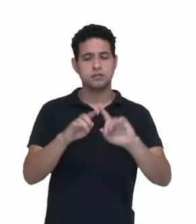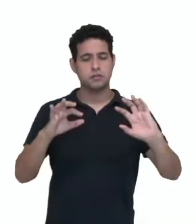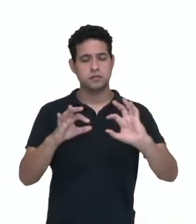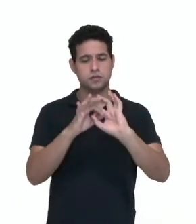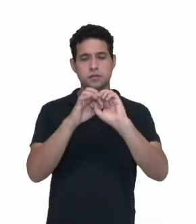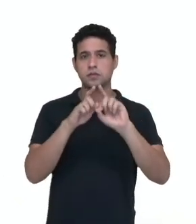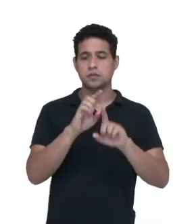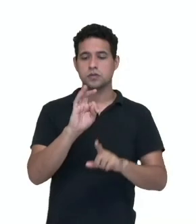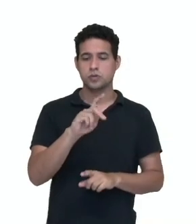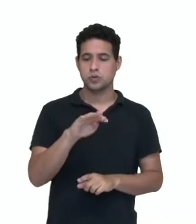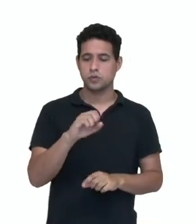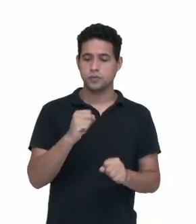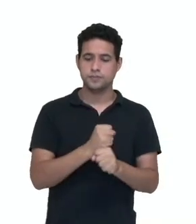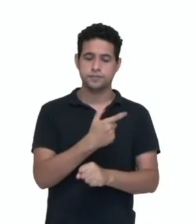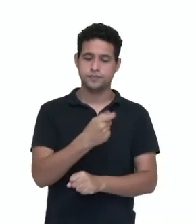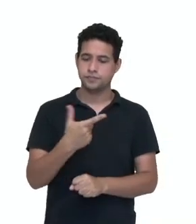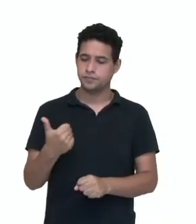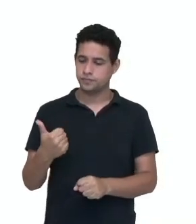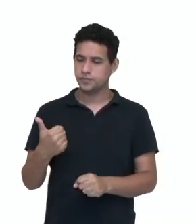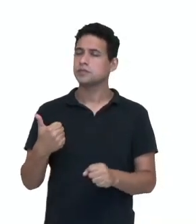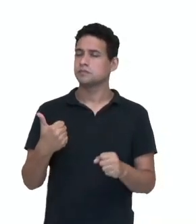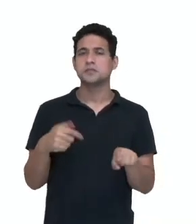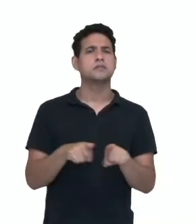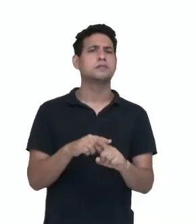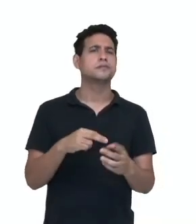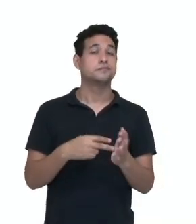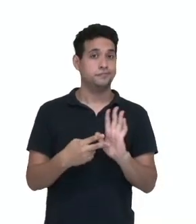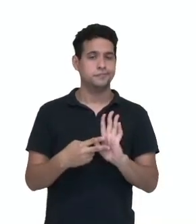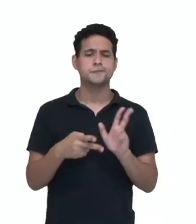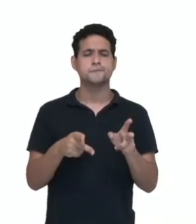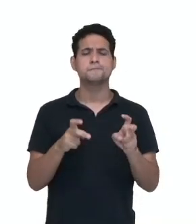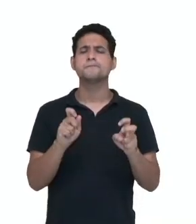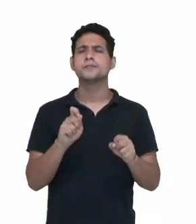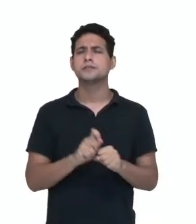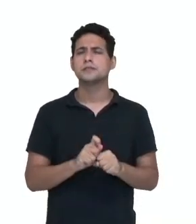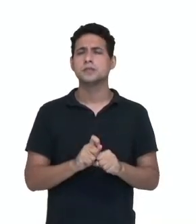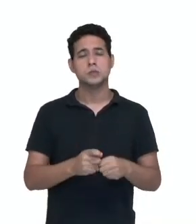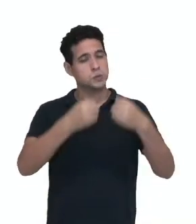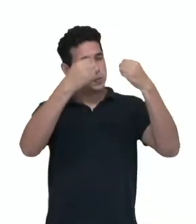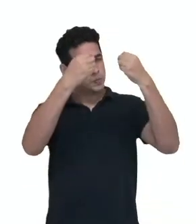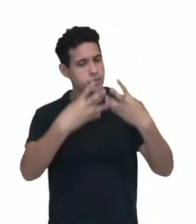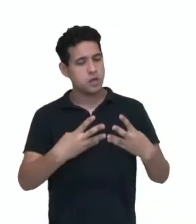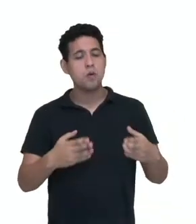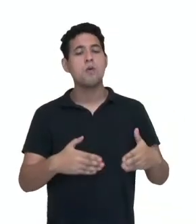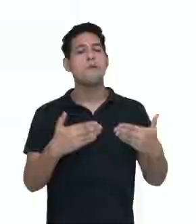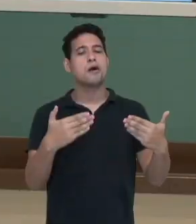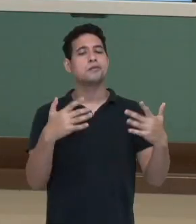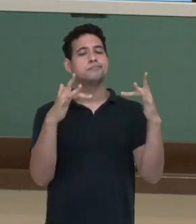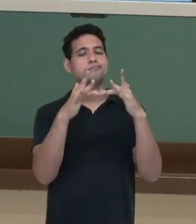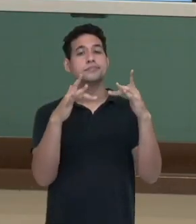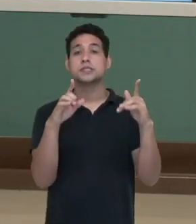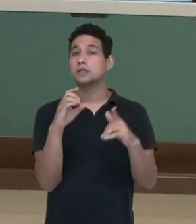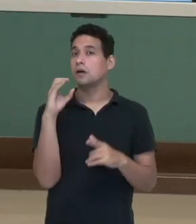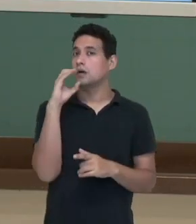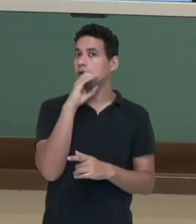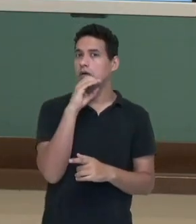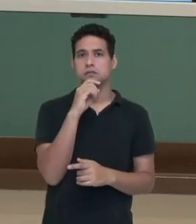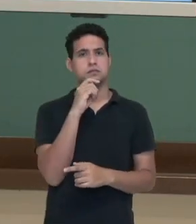de Tóquio 2020 e 2021 para justificar a interferência do clima a